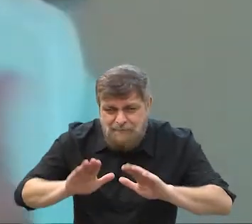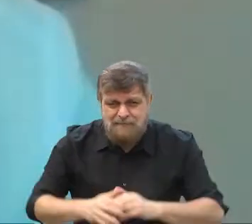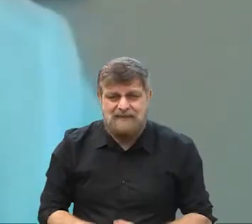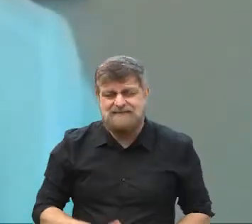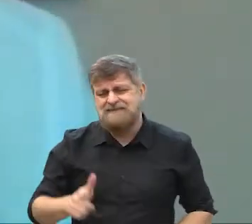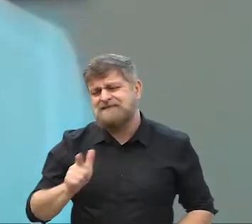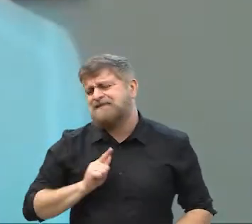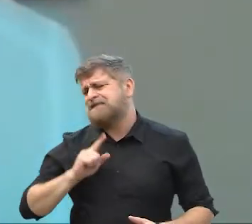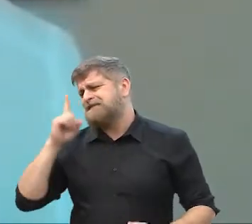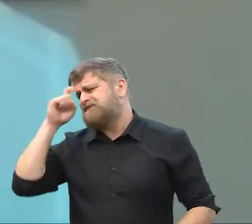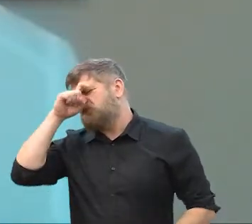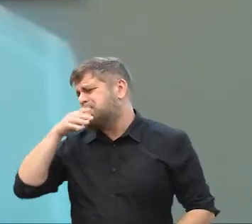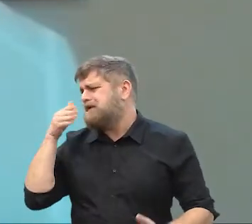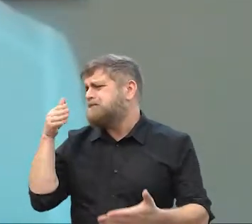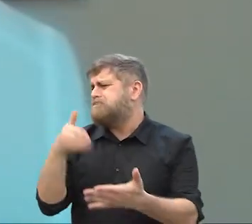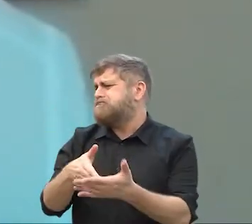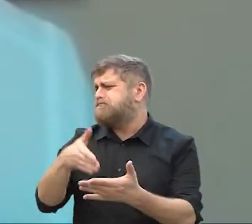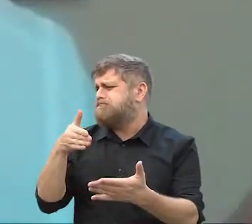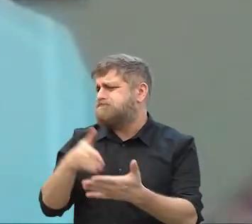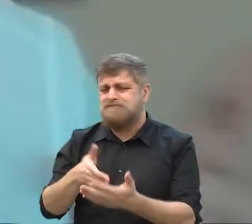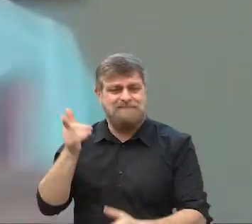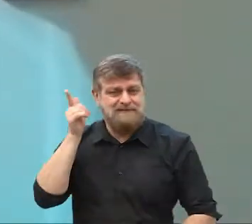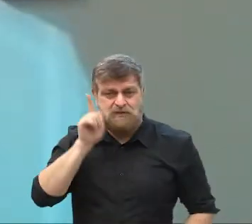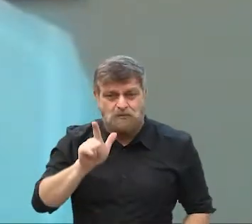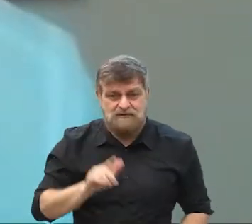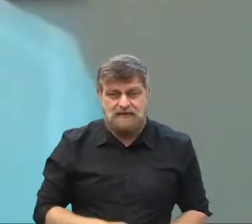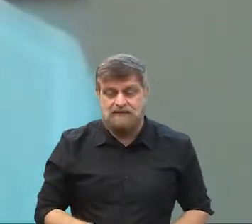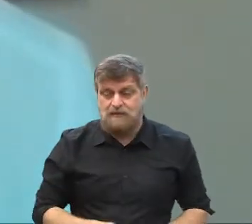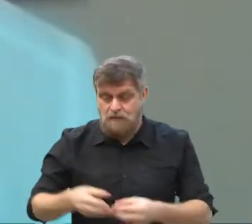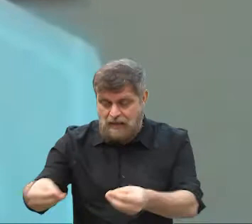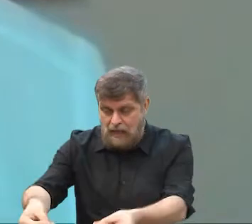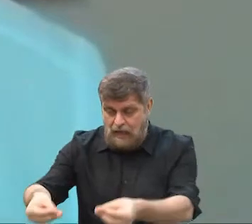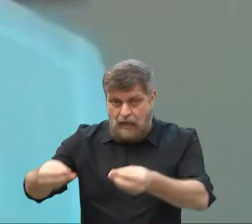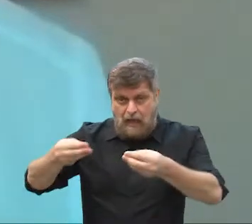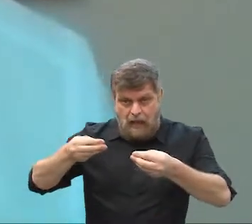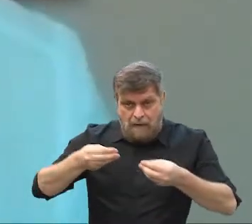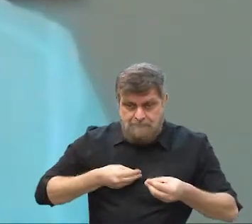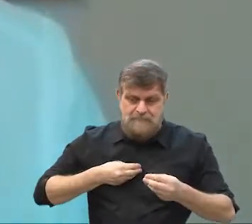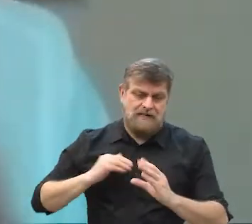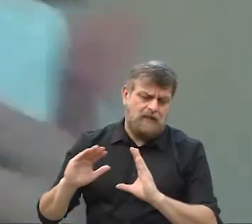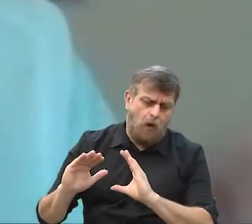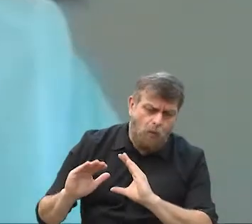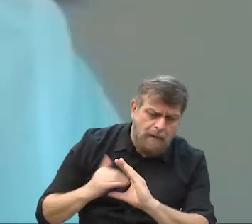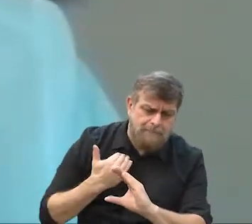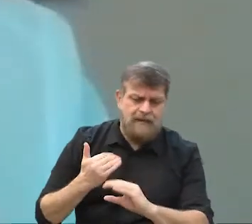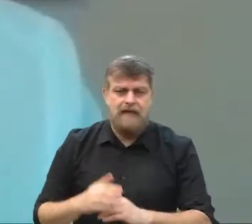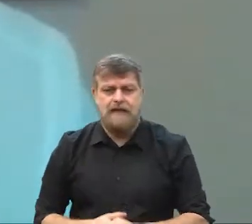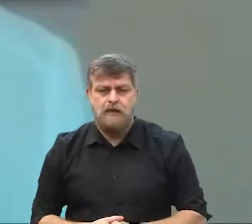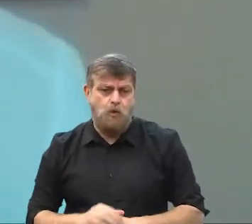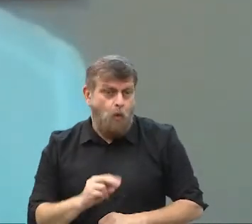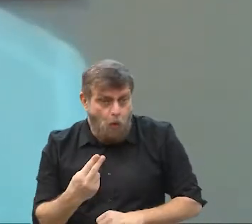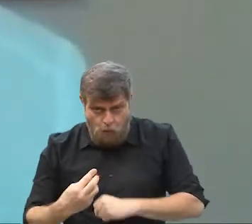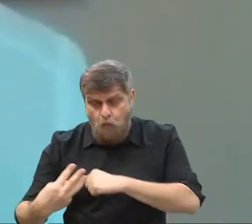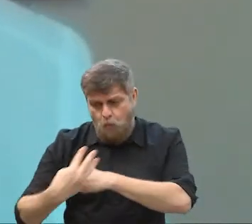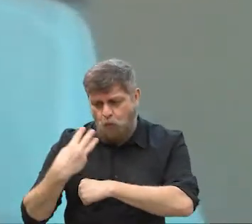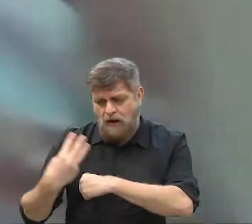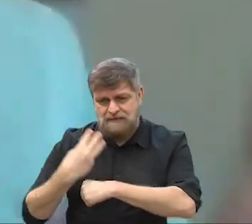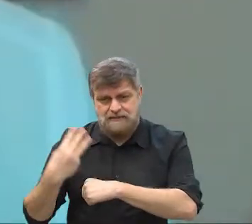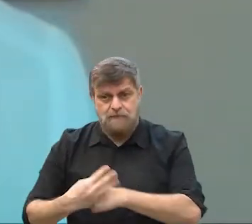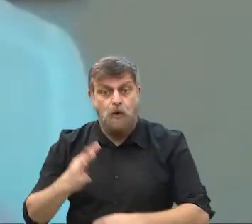tendo alguma dificuldade, então elas enviam um pedido ou por e-mail, ou via WhatsApp,